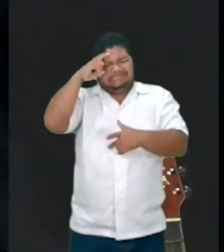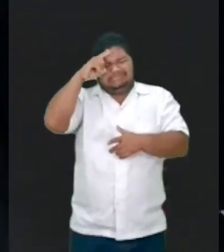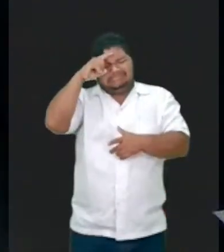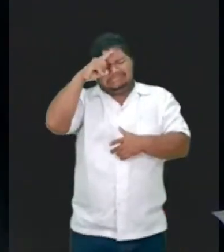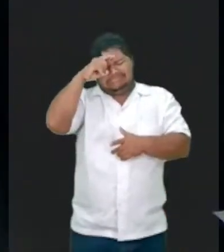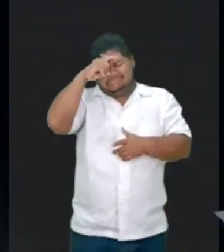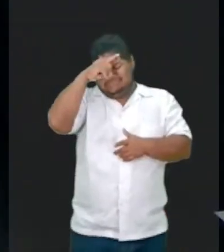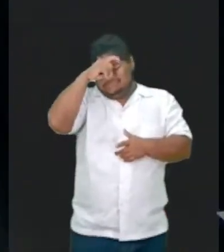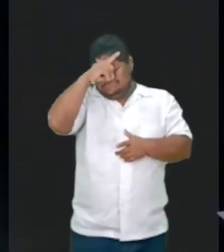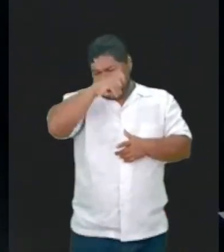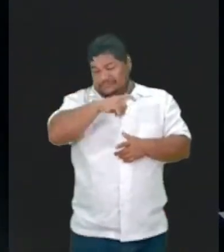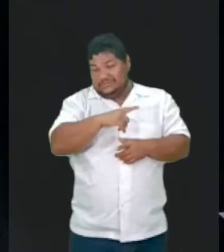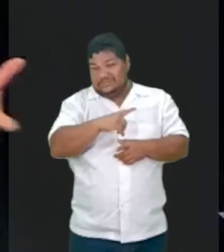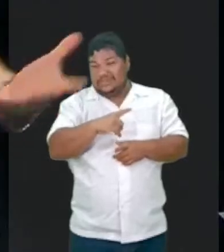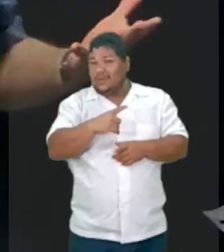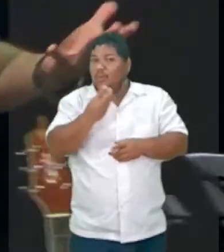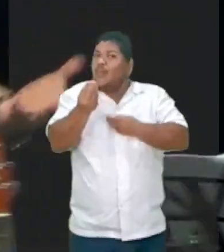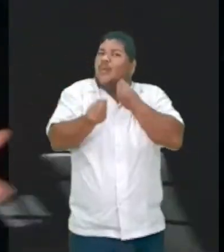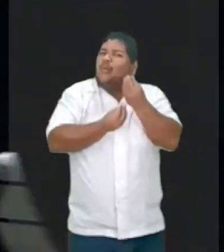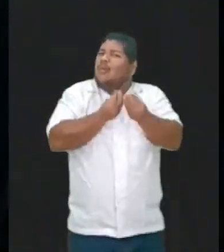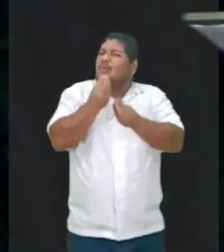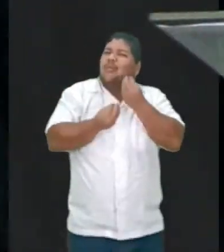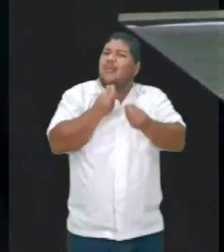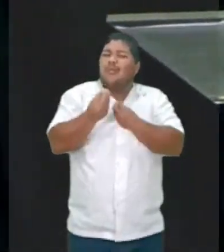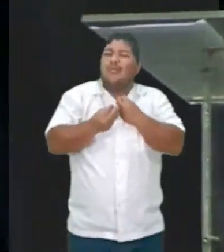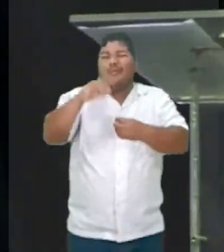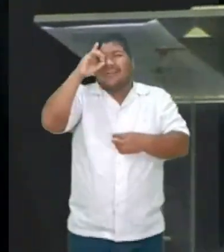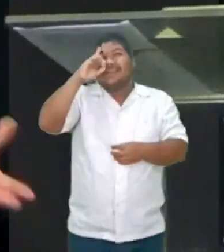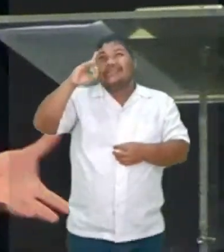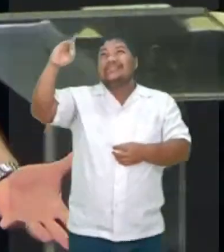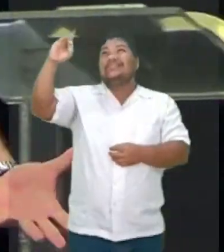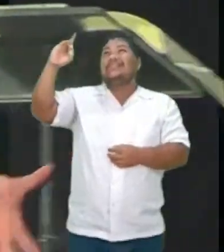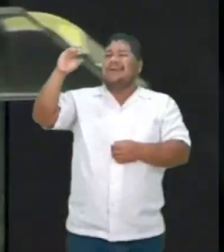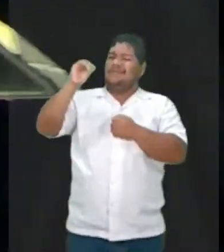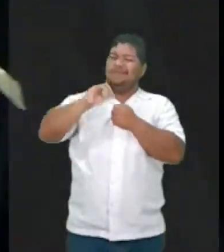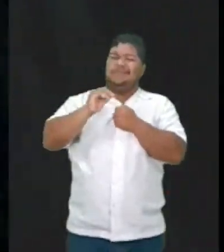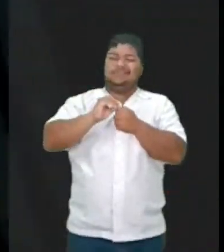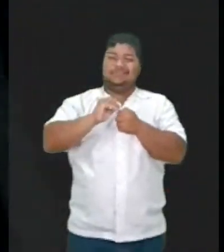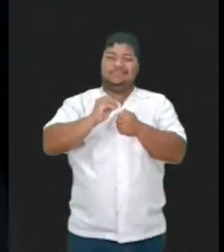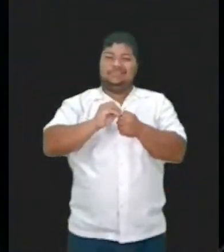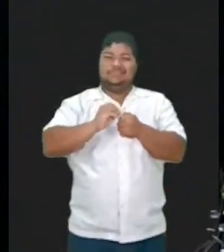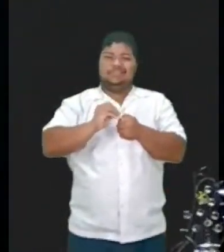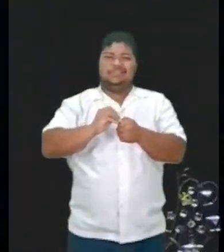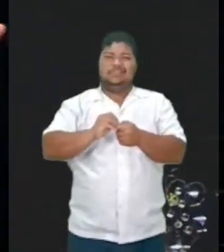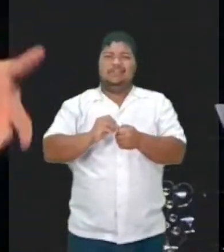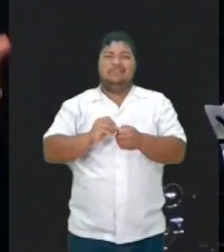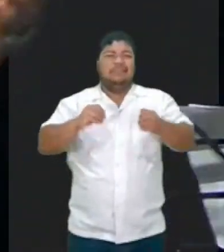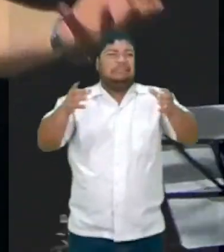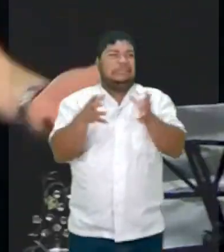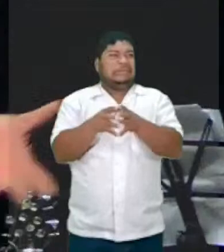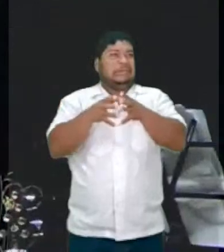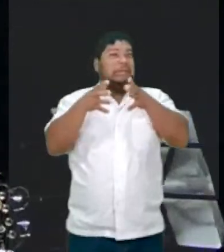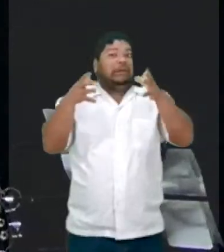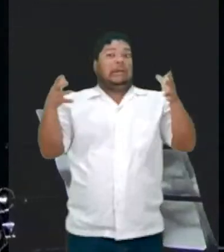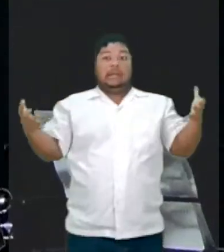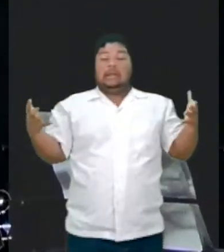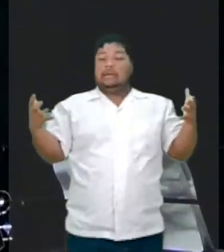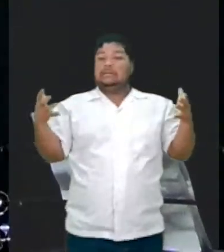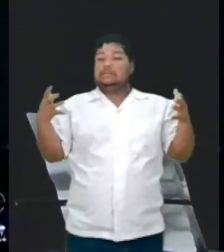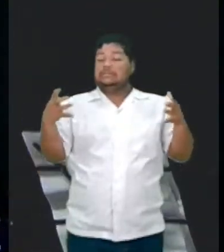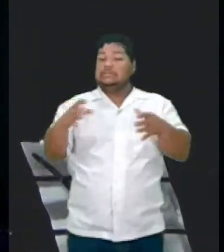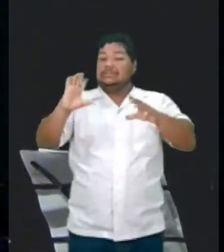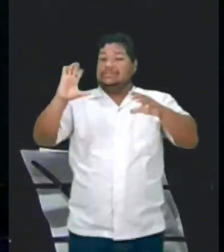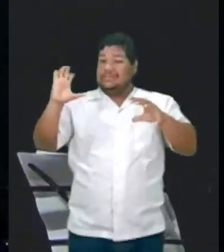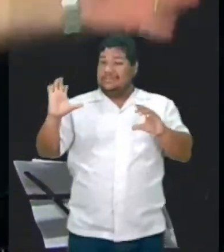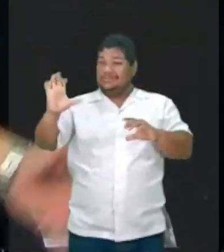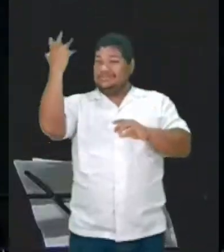aí bate aquela questão, mas como é que Deus vai fazer algo extraordinário desse acontecer,